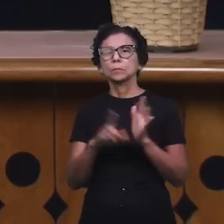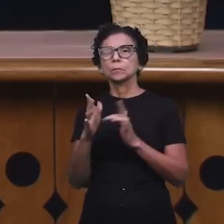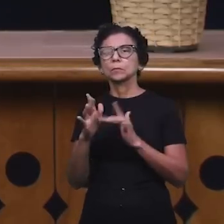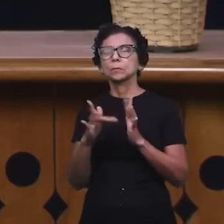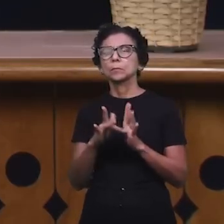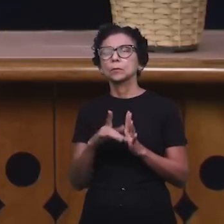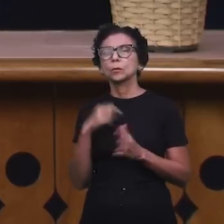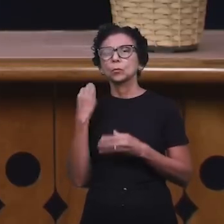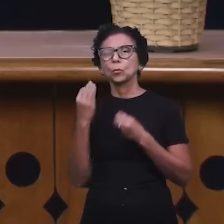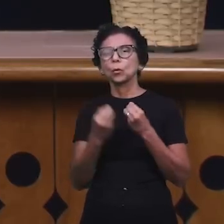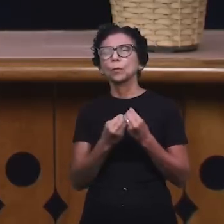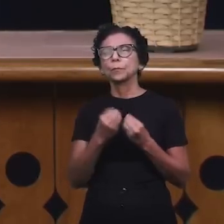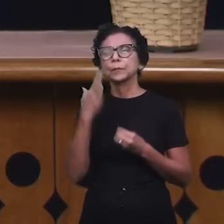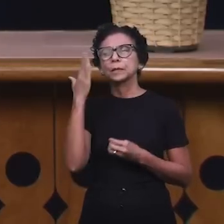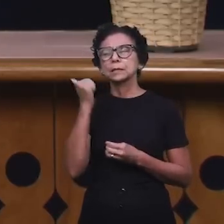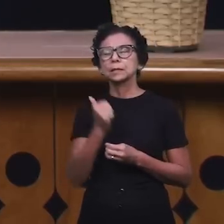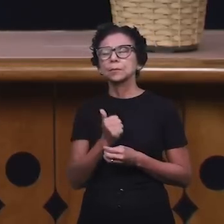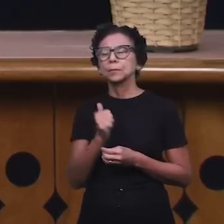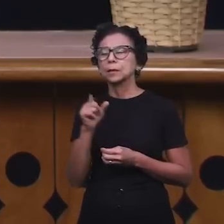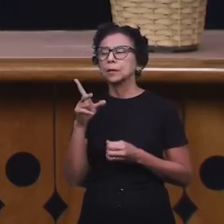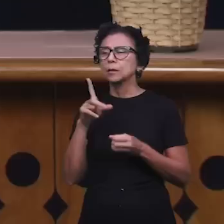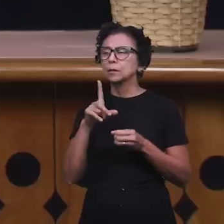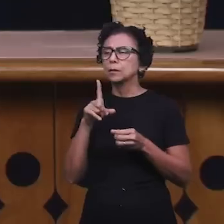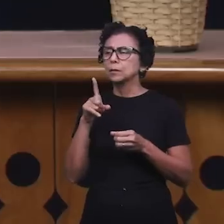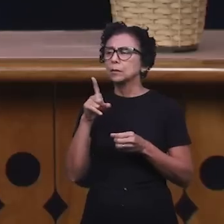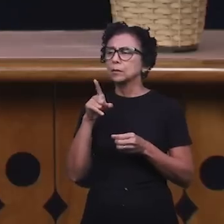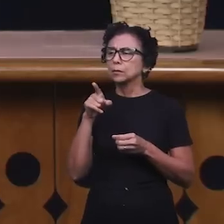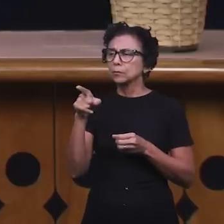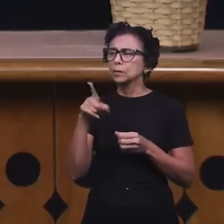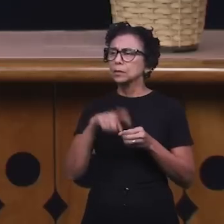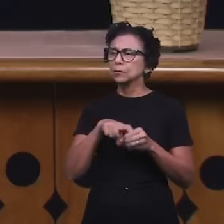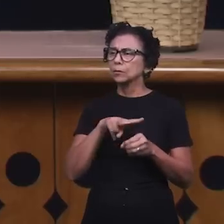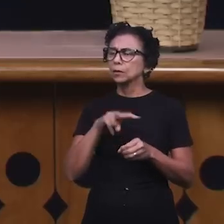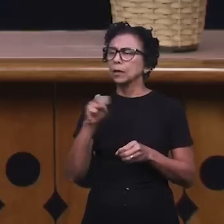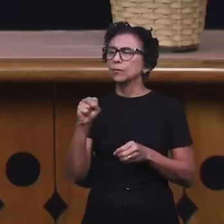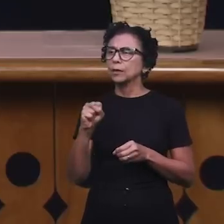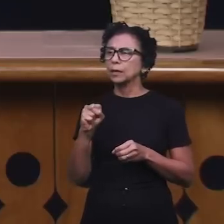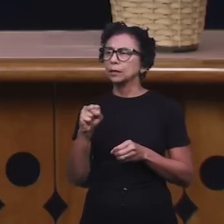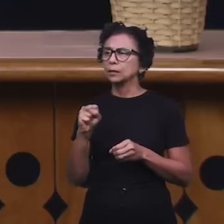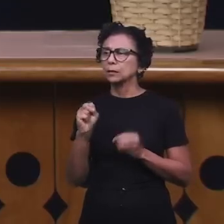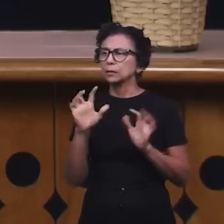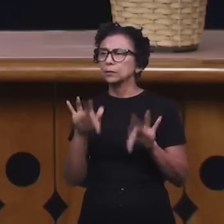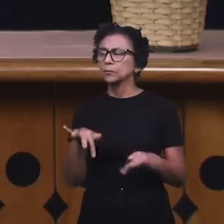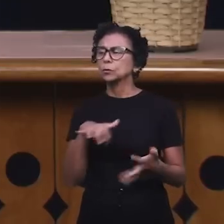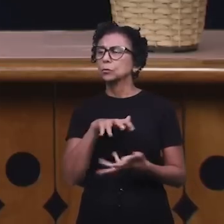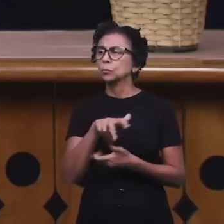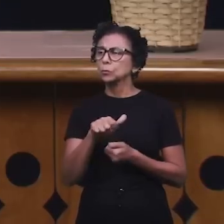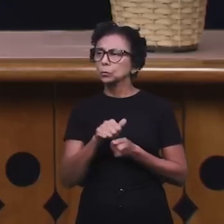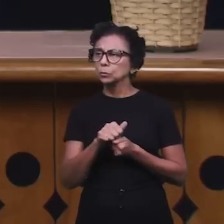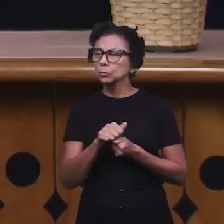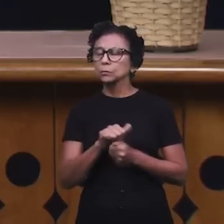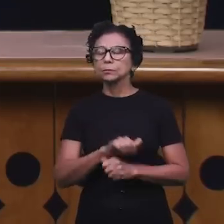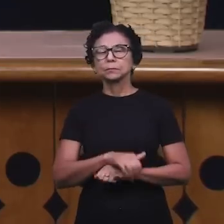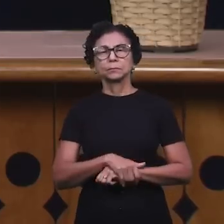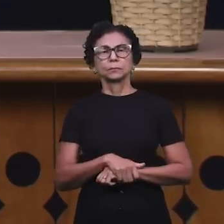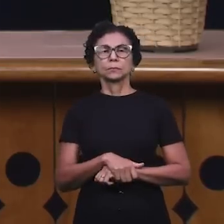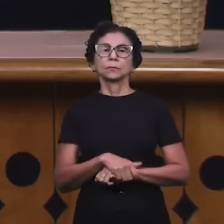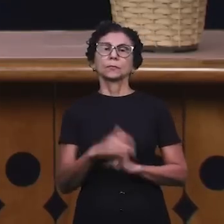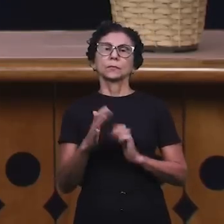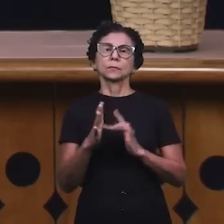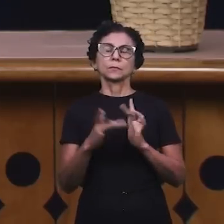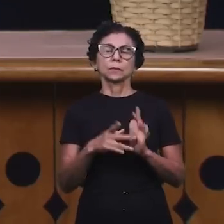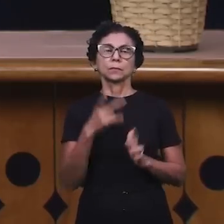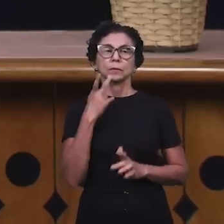os sinais da tua vinda e do fim do mundo? Então Jesus tinha falado que ele iria voltar, que ele iria